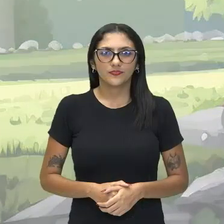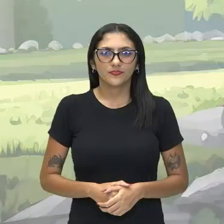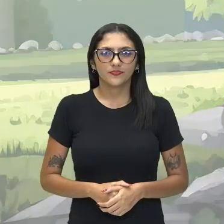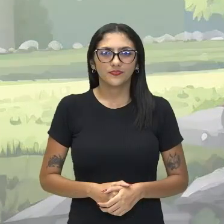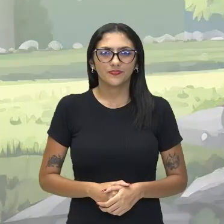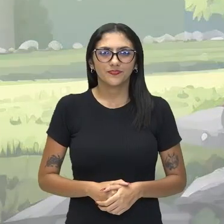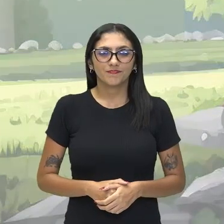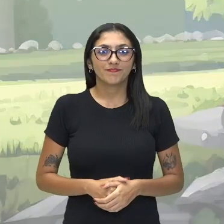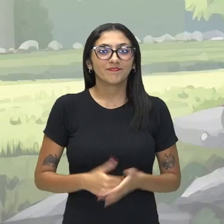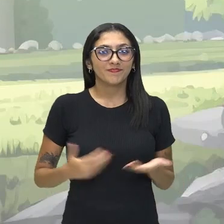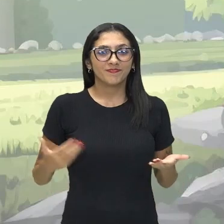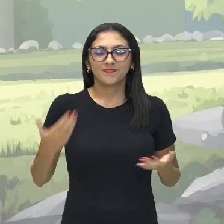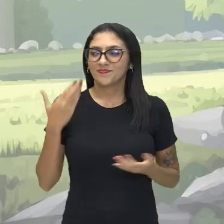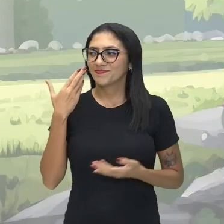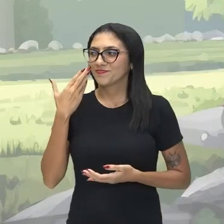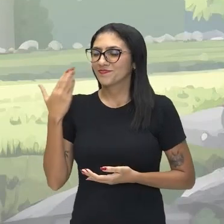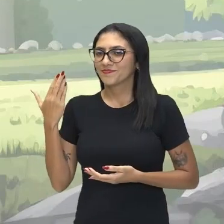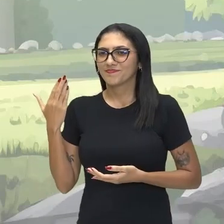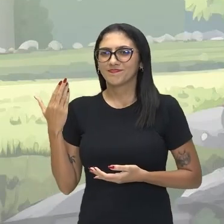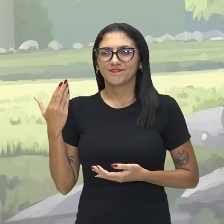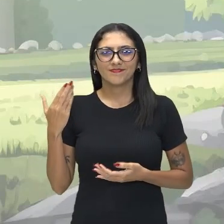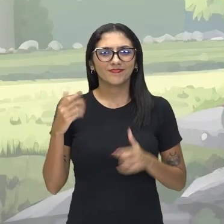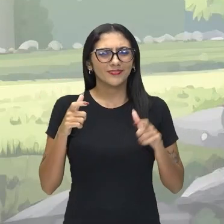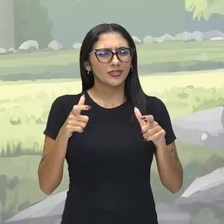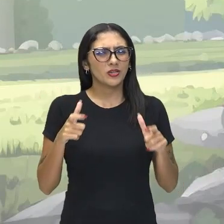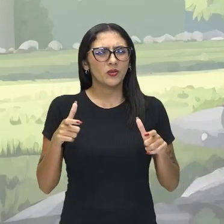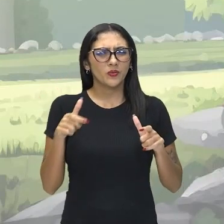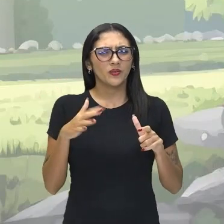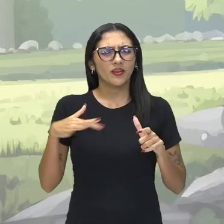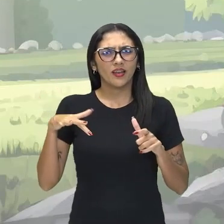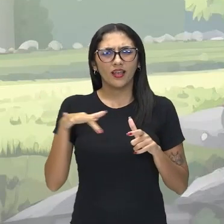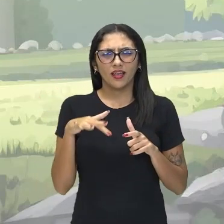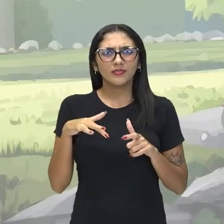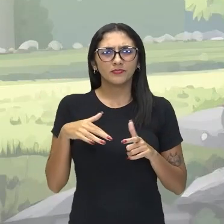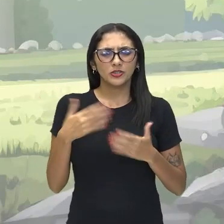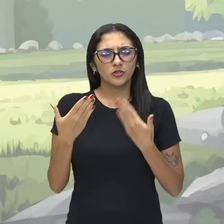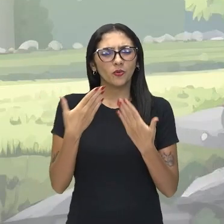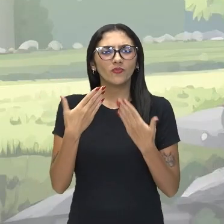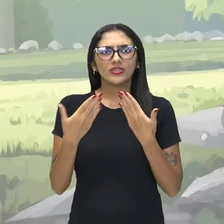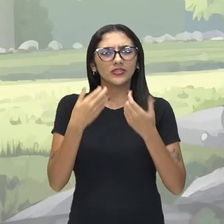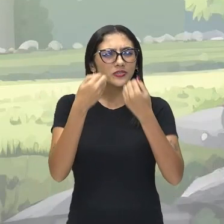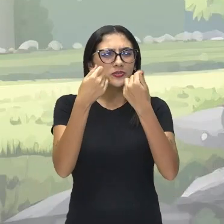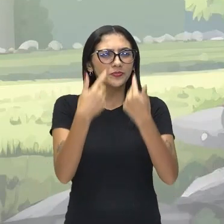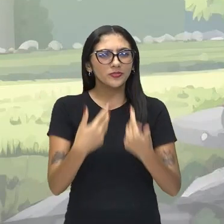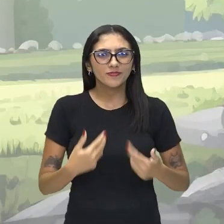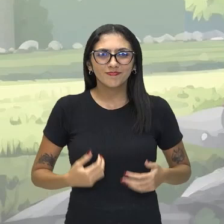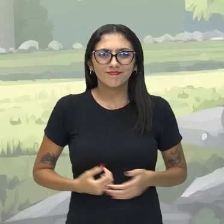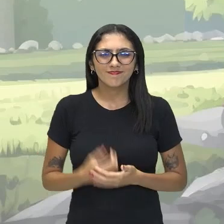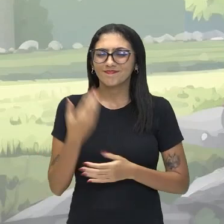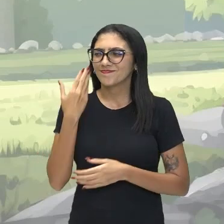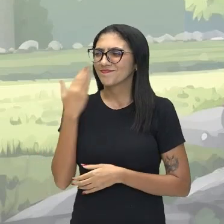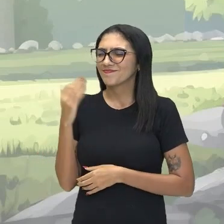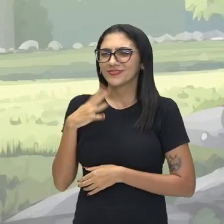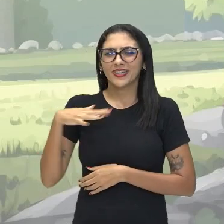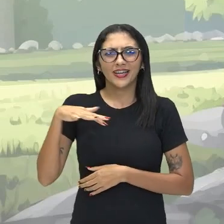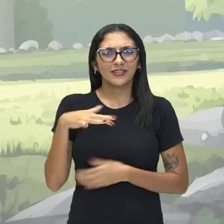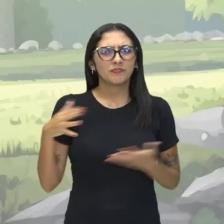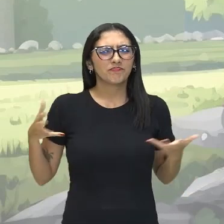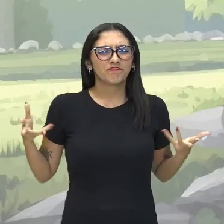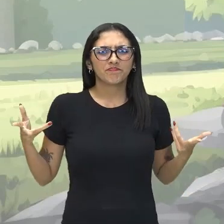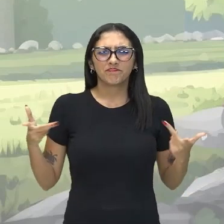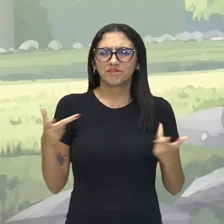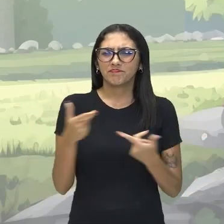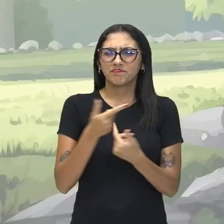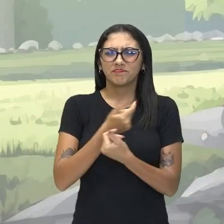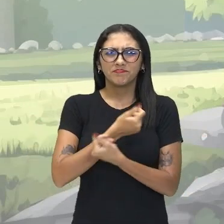E olha onde eu vim parar aqui para a gente ter esse bate-papo. Nesse cenário maravilhoso aqui de castelo,